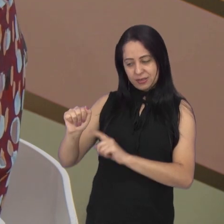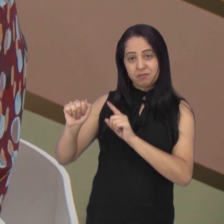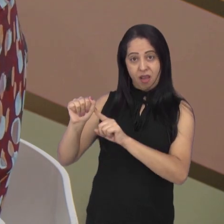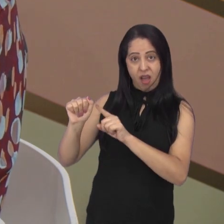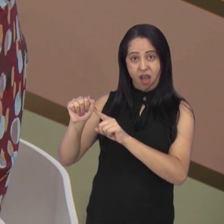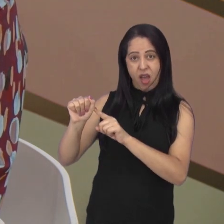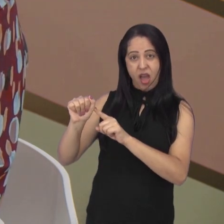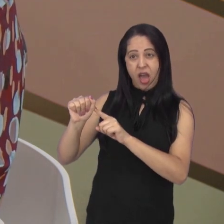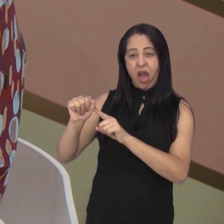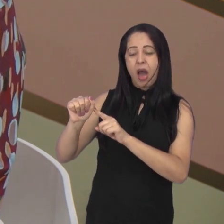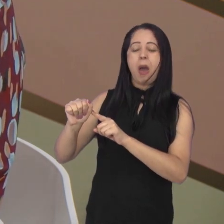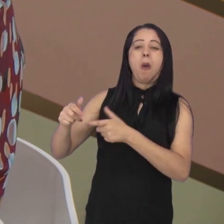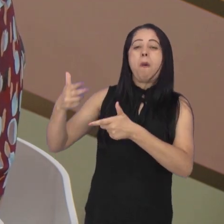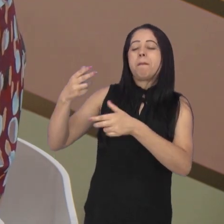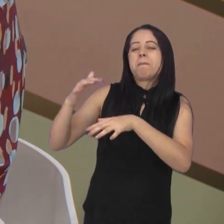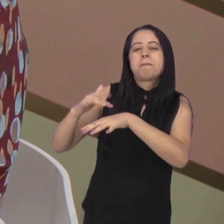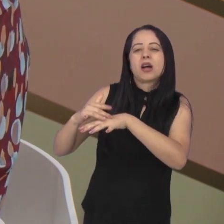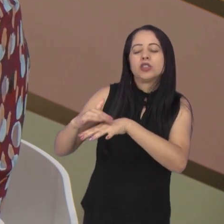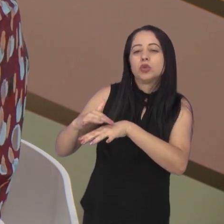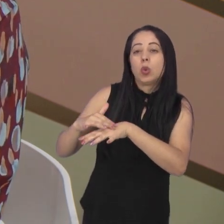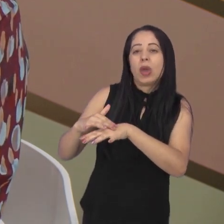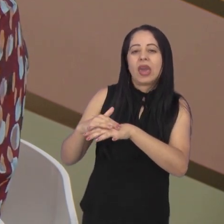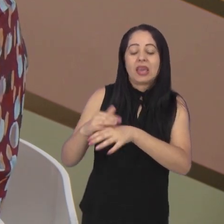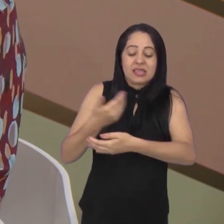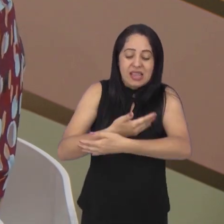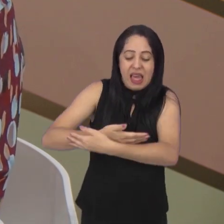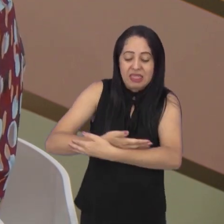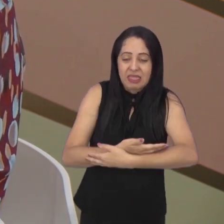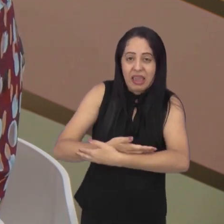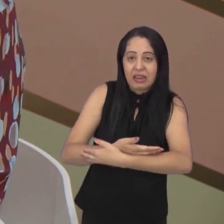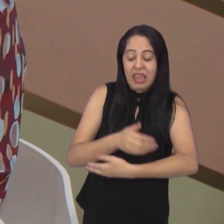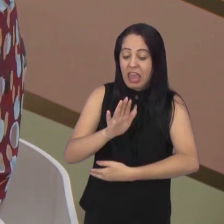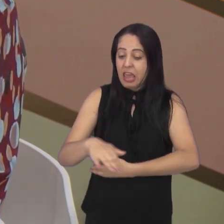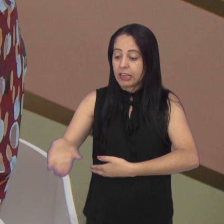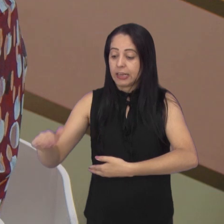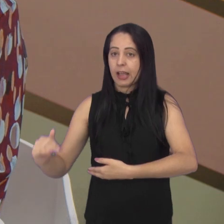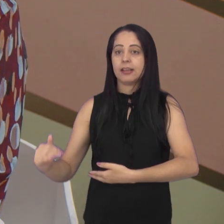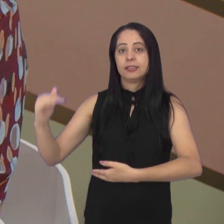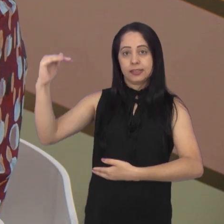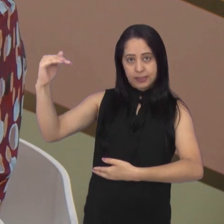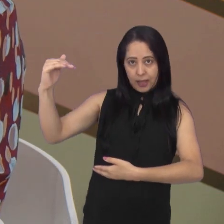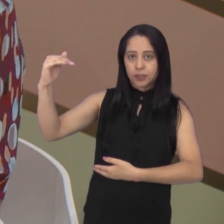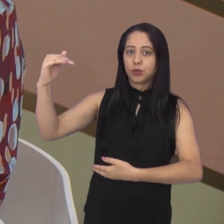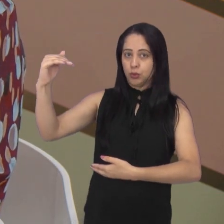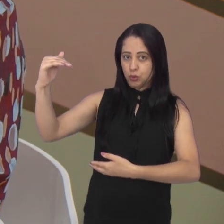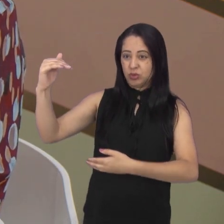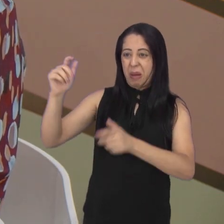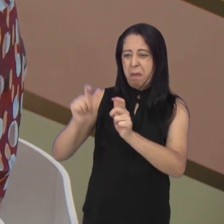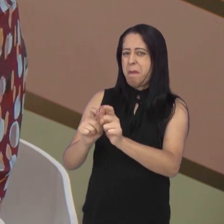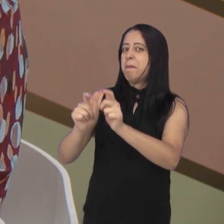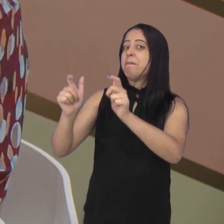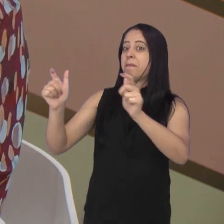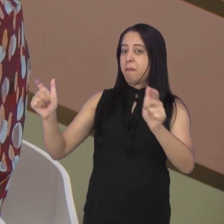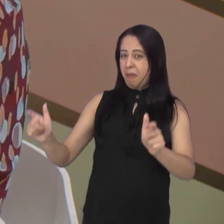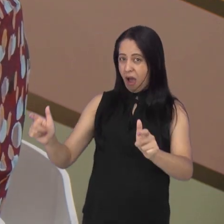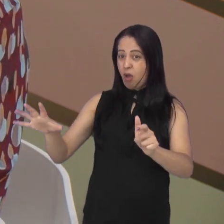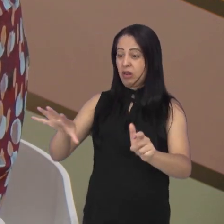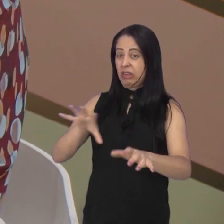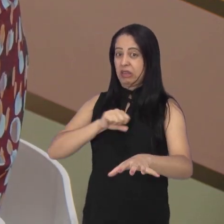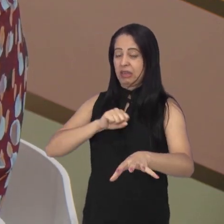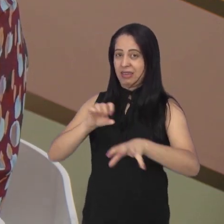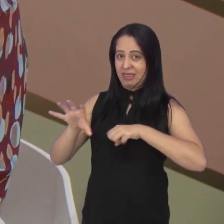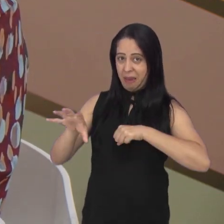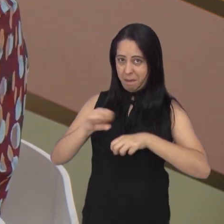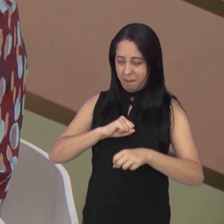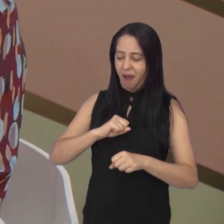asma nos bebês, nas crianças, no adulto. Ela continua sendo super bem estudada. Hoje a gente consegue não só